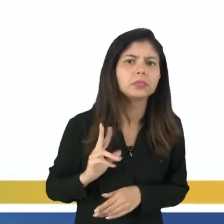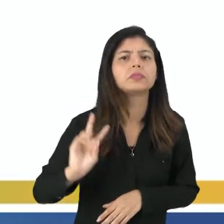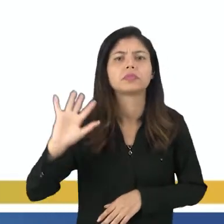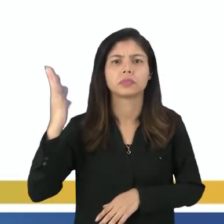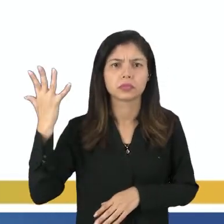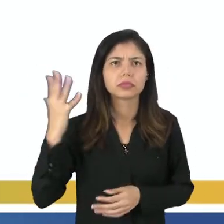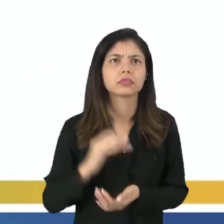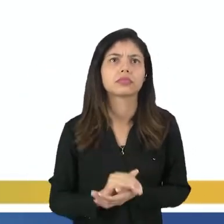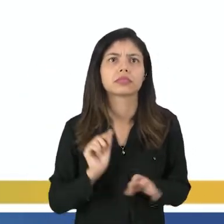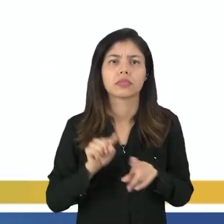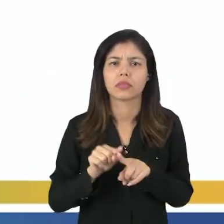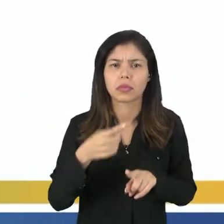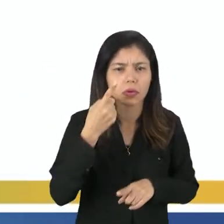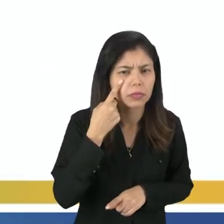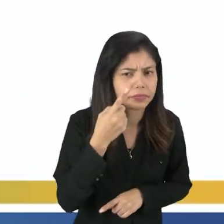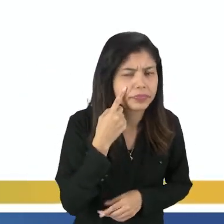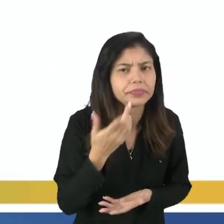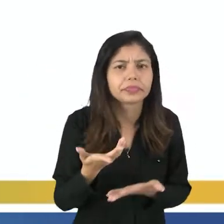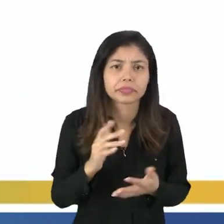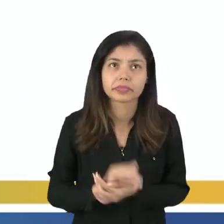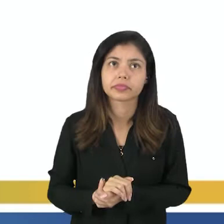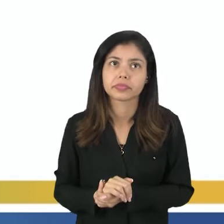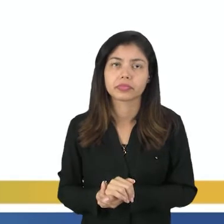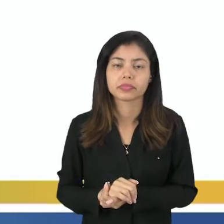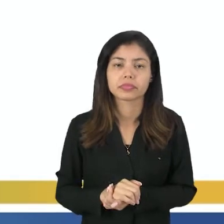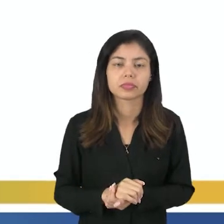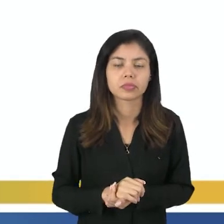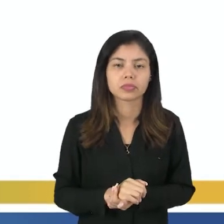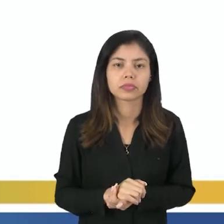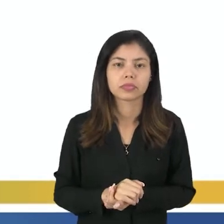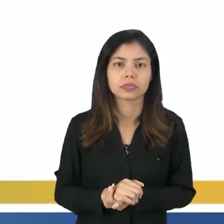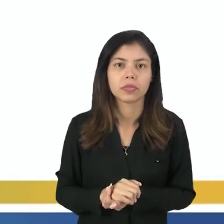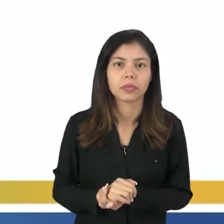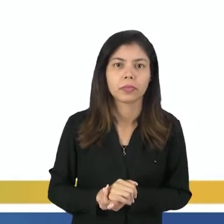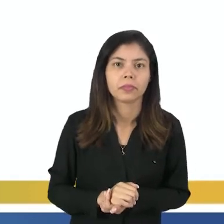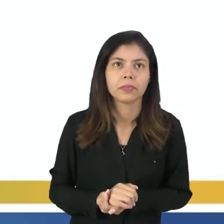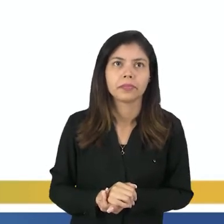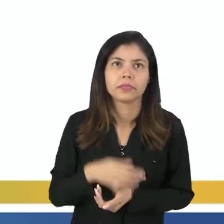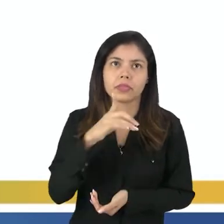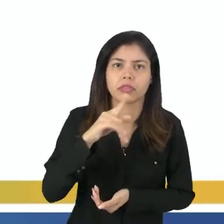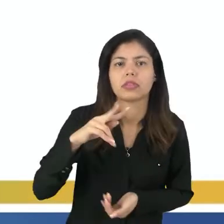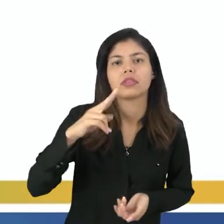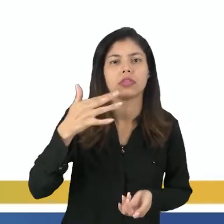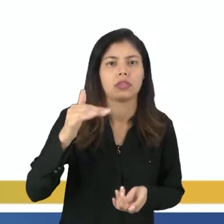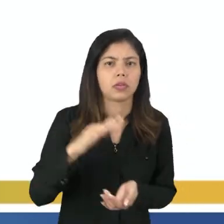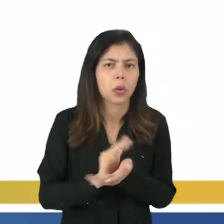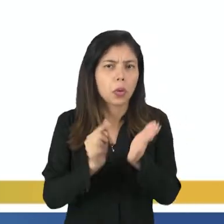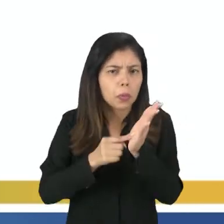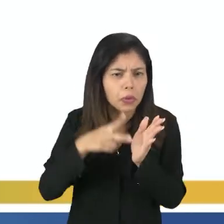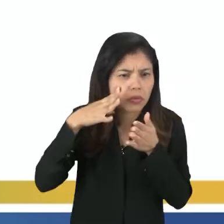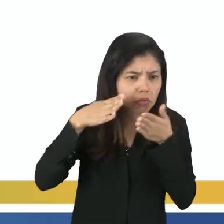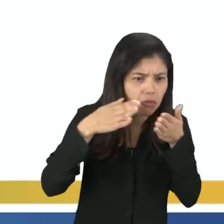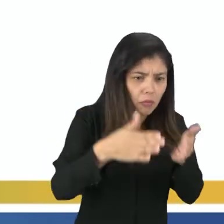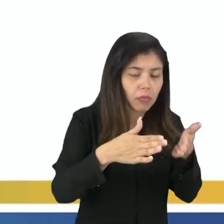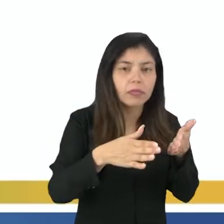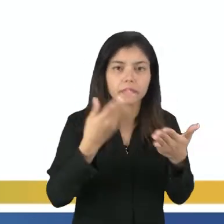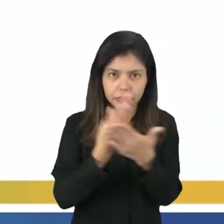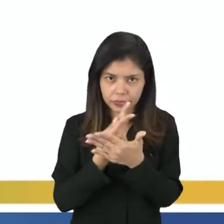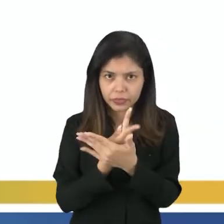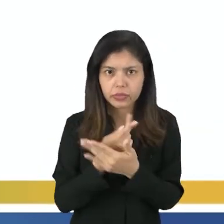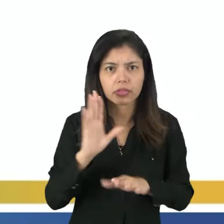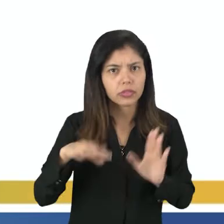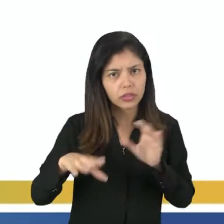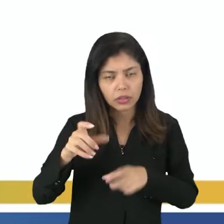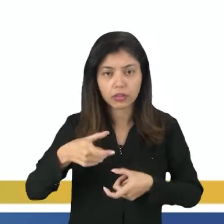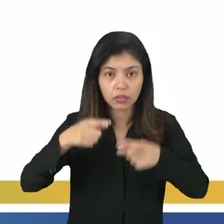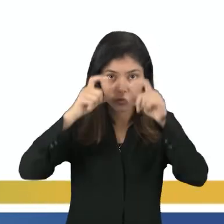ocorrendo ali com o nosso olho, que está ocasionando ali, por exemplo, uma disfunção ali no ponto focal, que talvez eu precise de